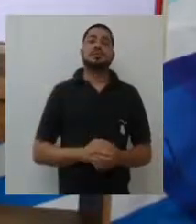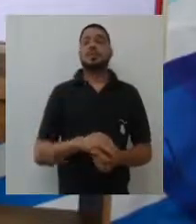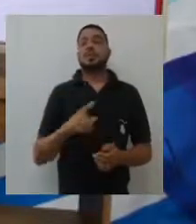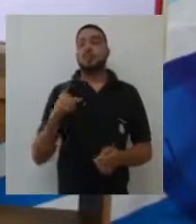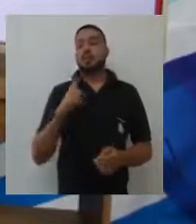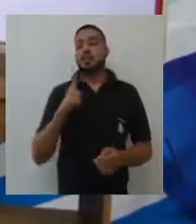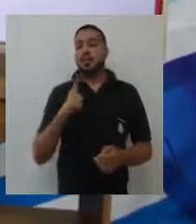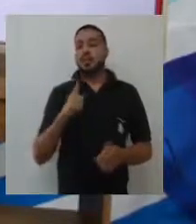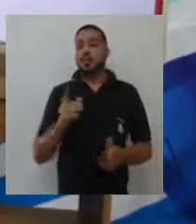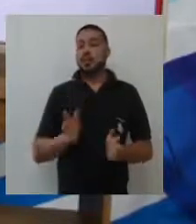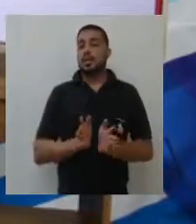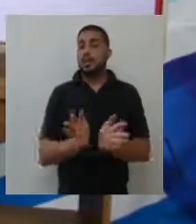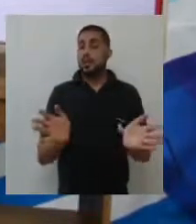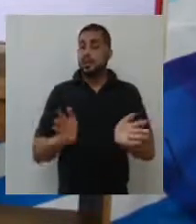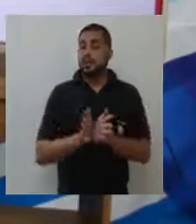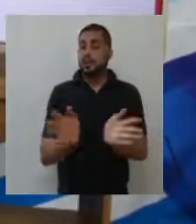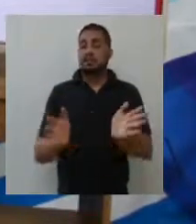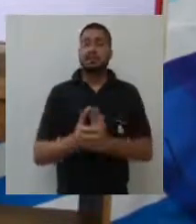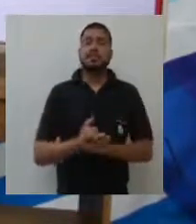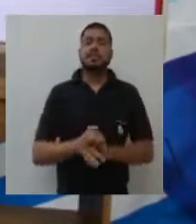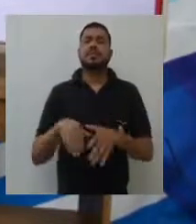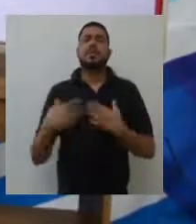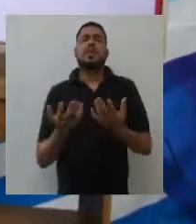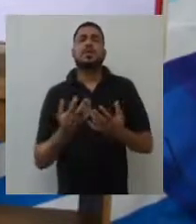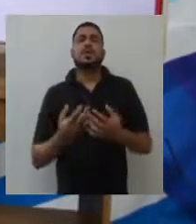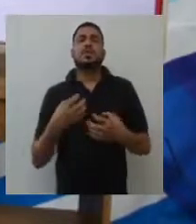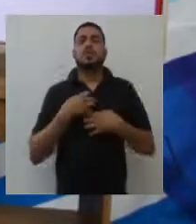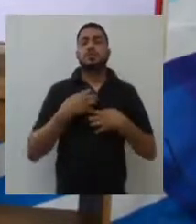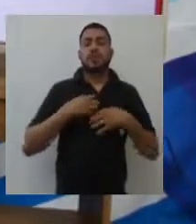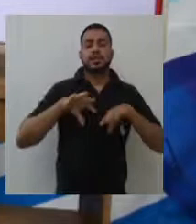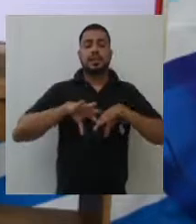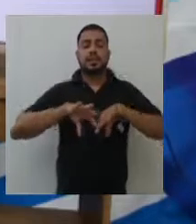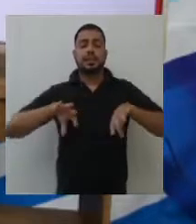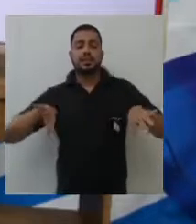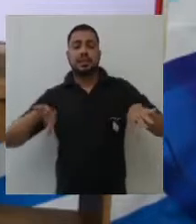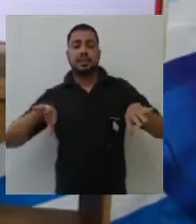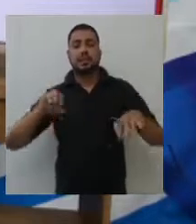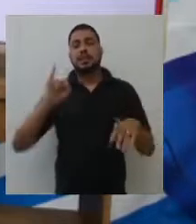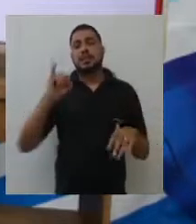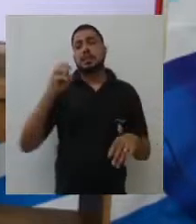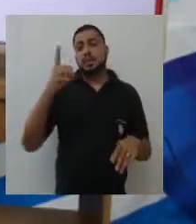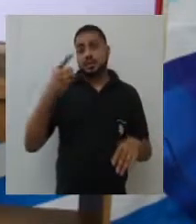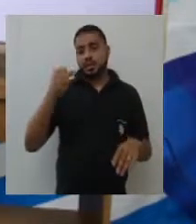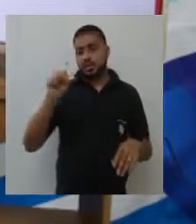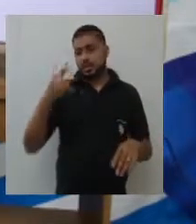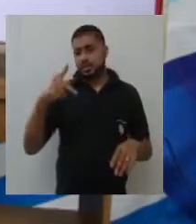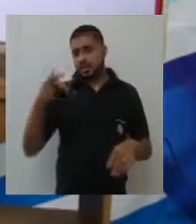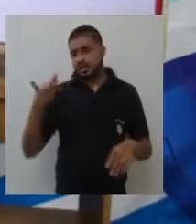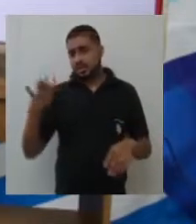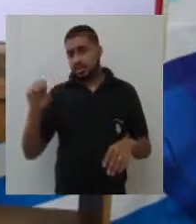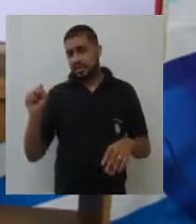Camaragibe, tá? Camaragibe. Quais as formas de se separar uma dispersão